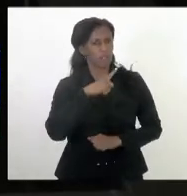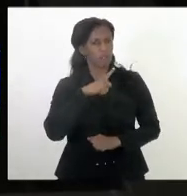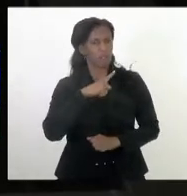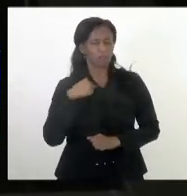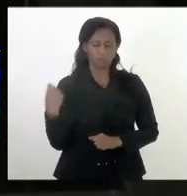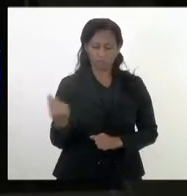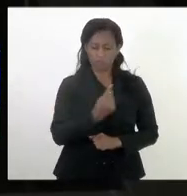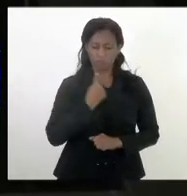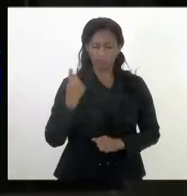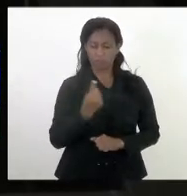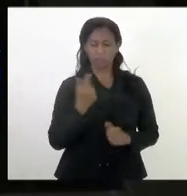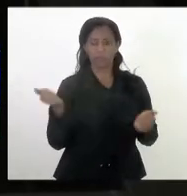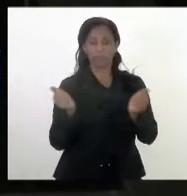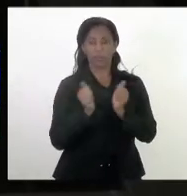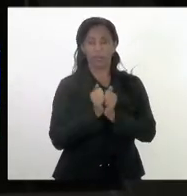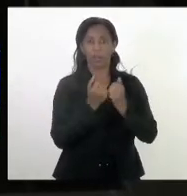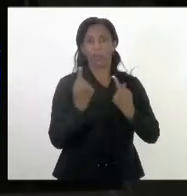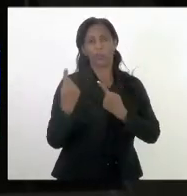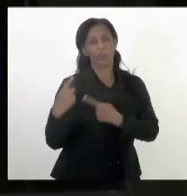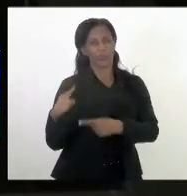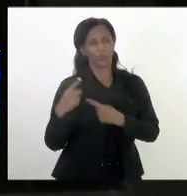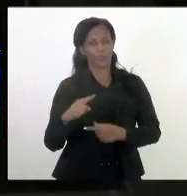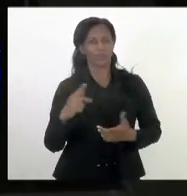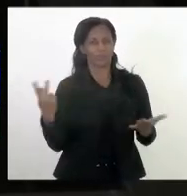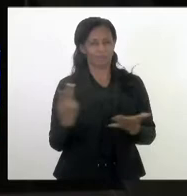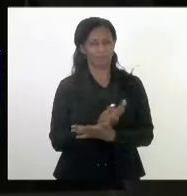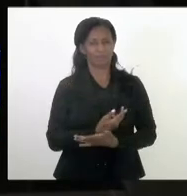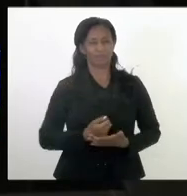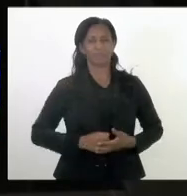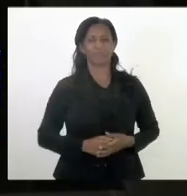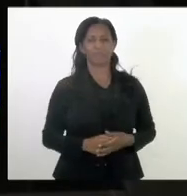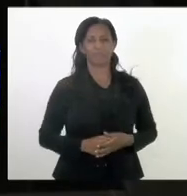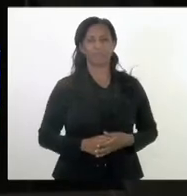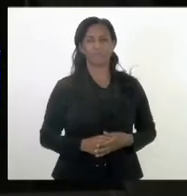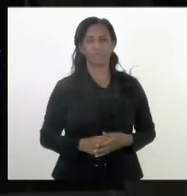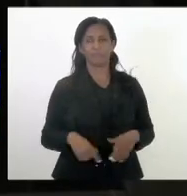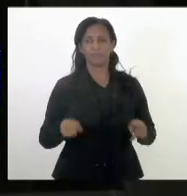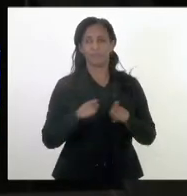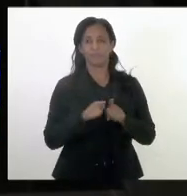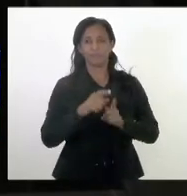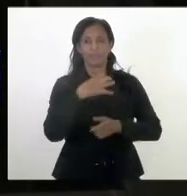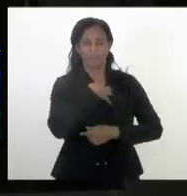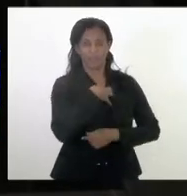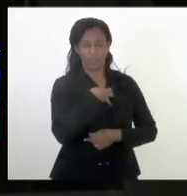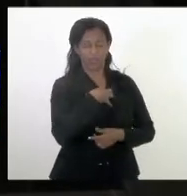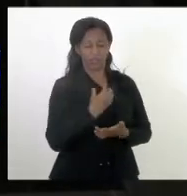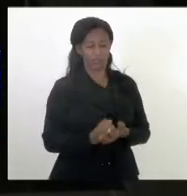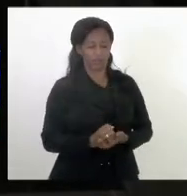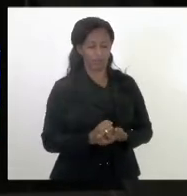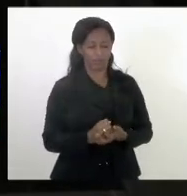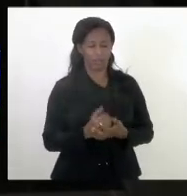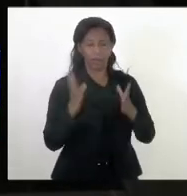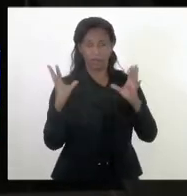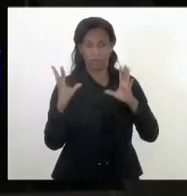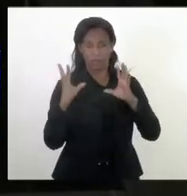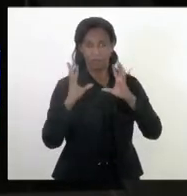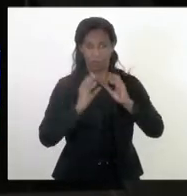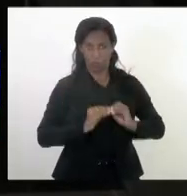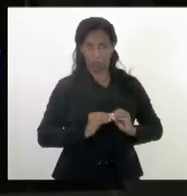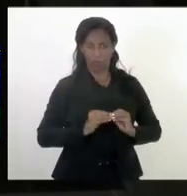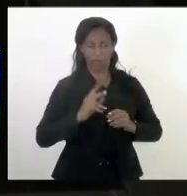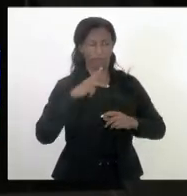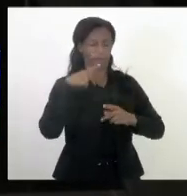estamos para fazer essa provocação. E nesse sentido, senhor presidente, para concluir a minha